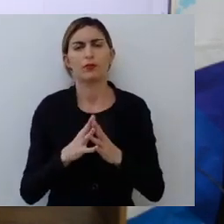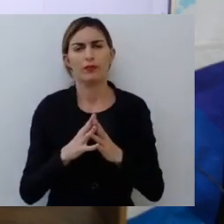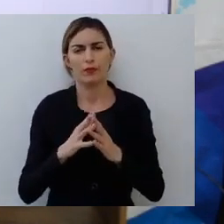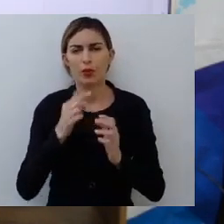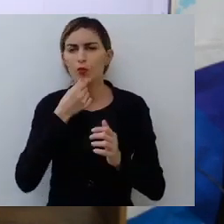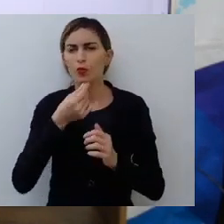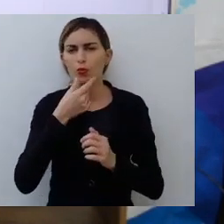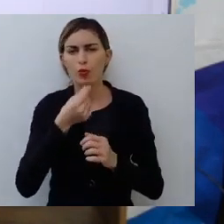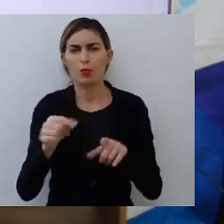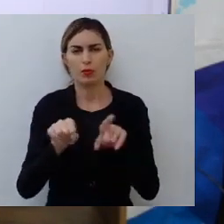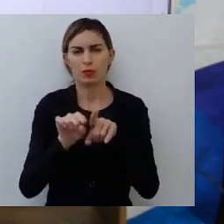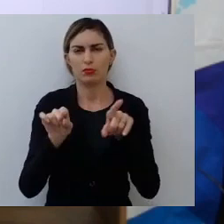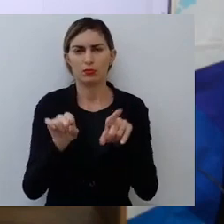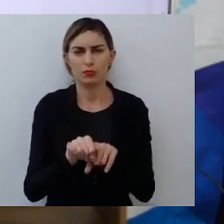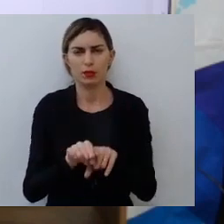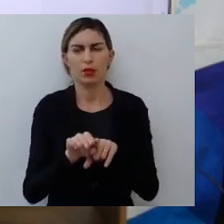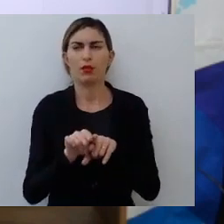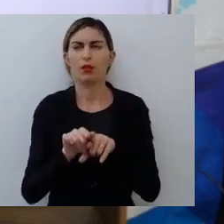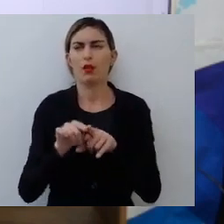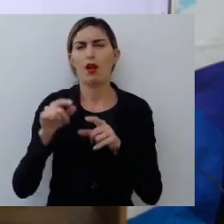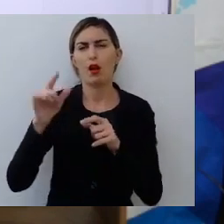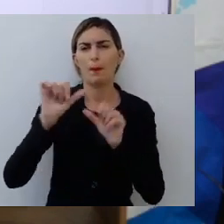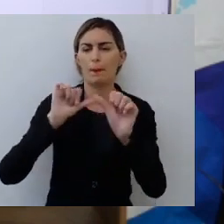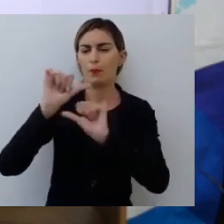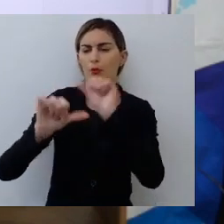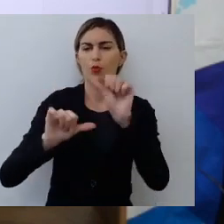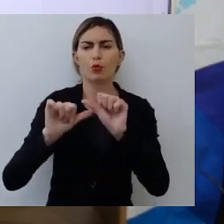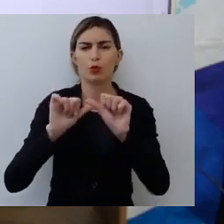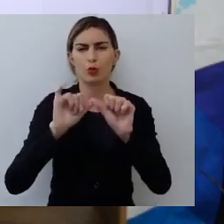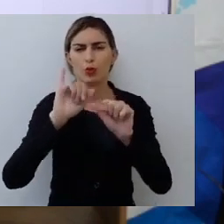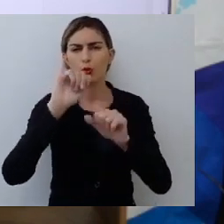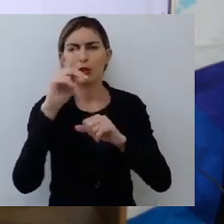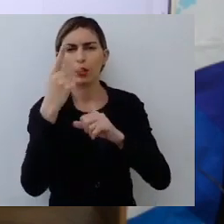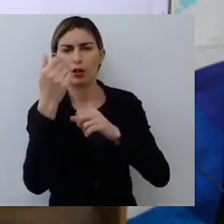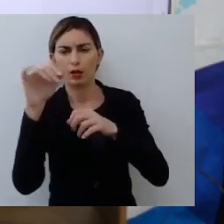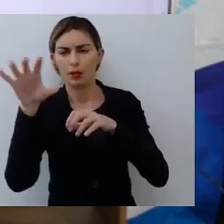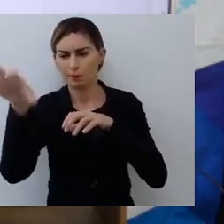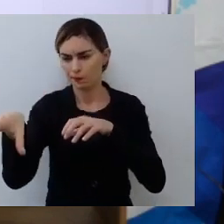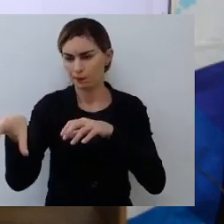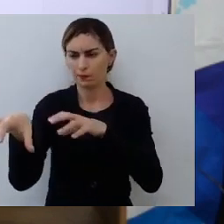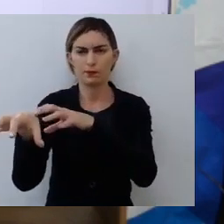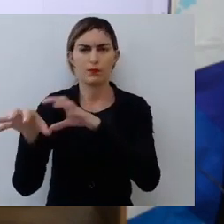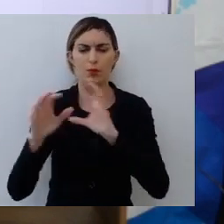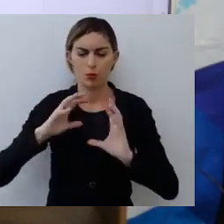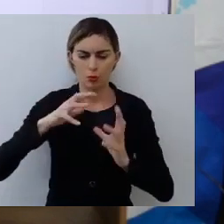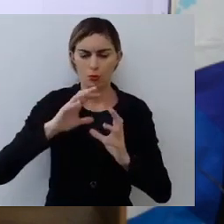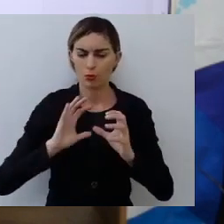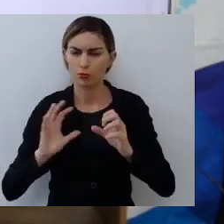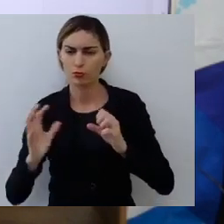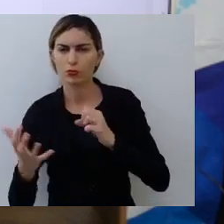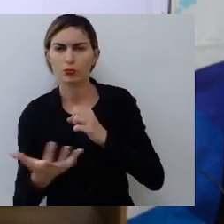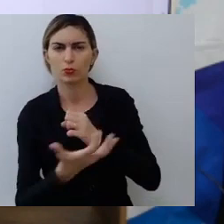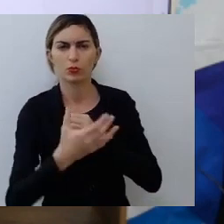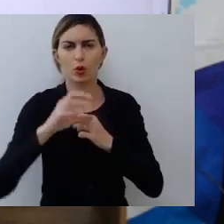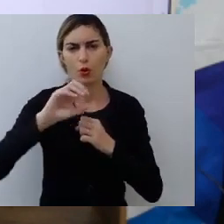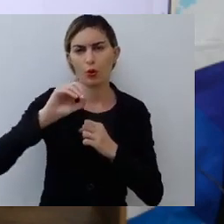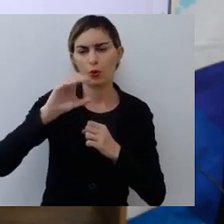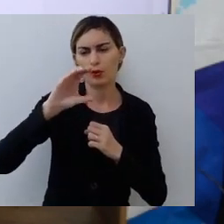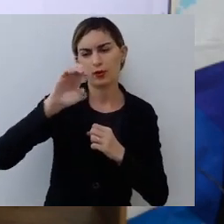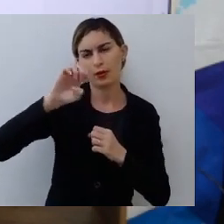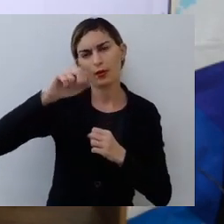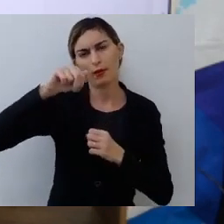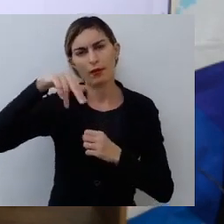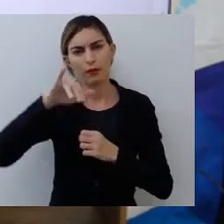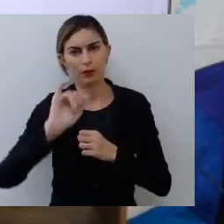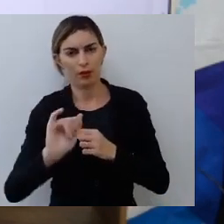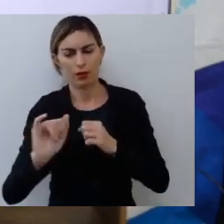de que o homem teria vindo, migrando de uma ilha a outra no continente da Oceania, e com